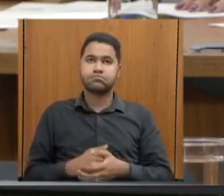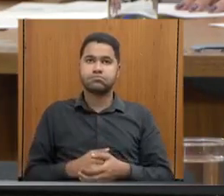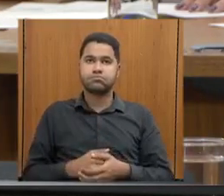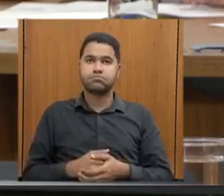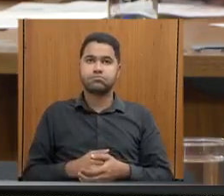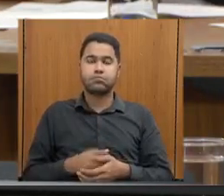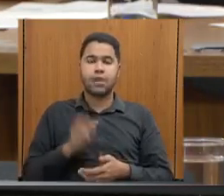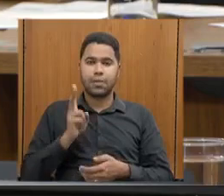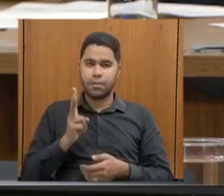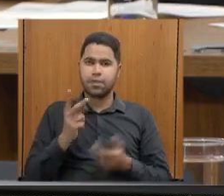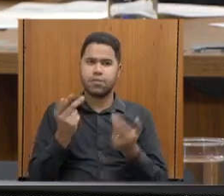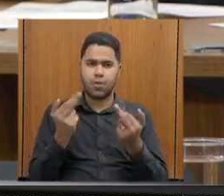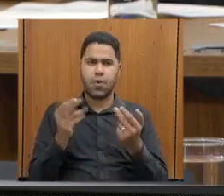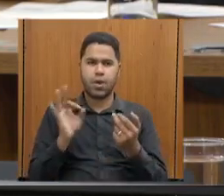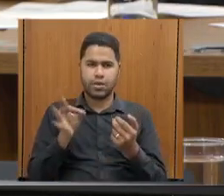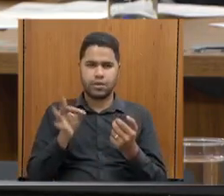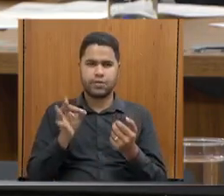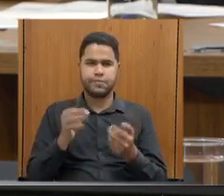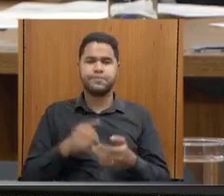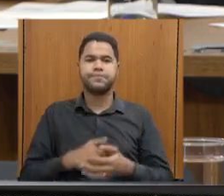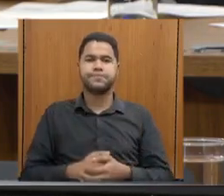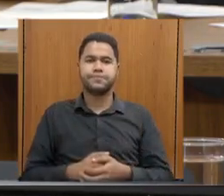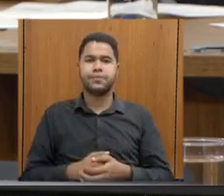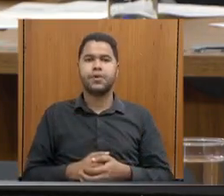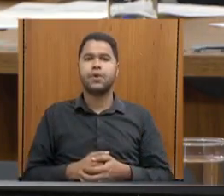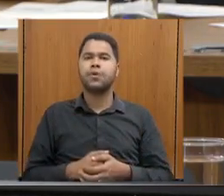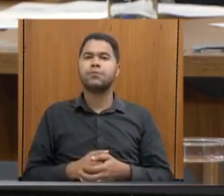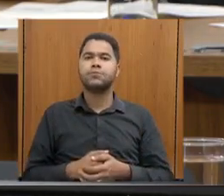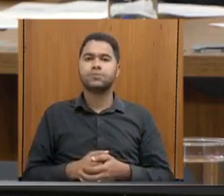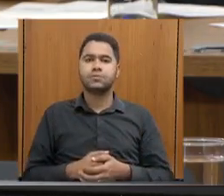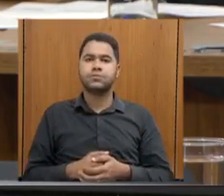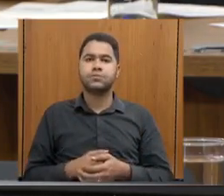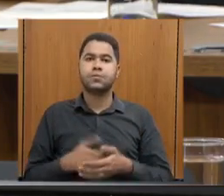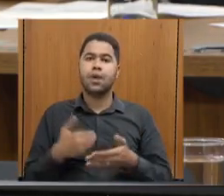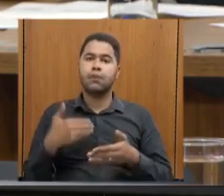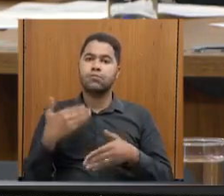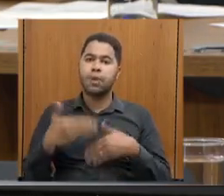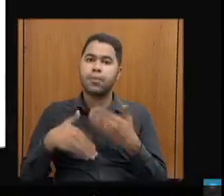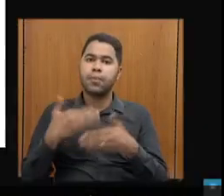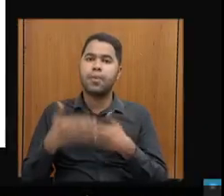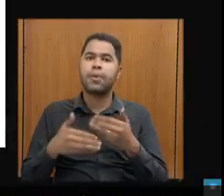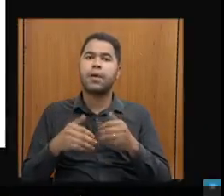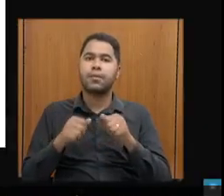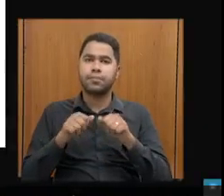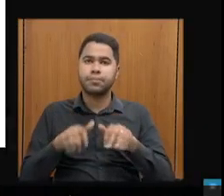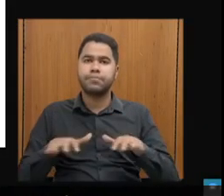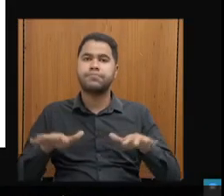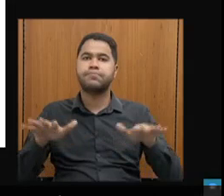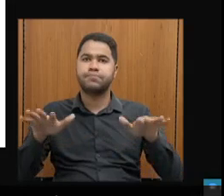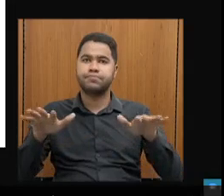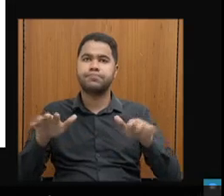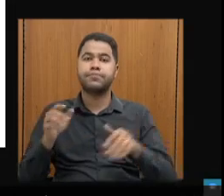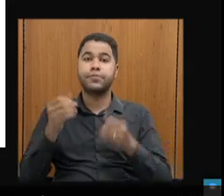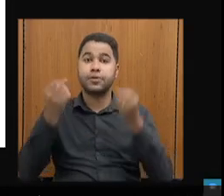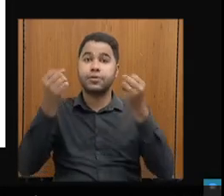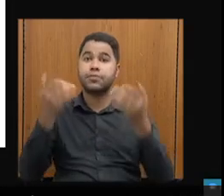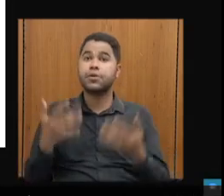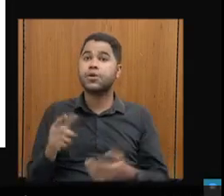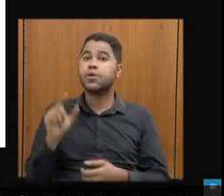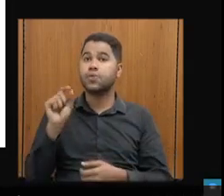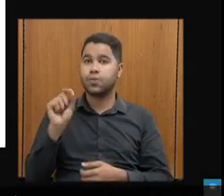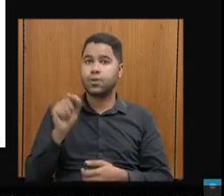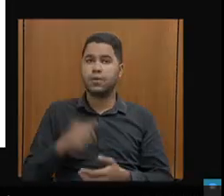a mesma coisa né um movimento forte de expansão da transmissão a gente tá falando